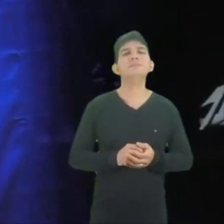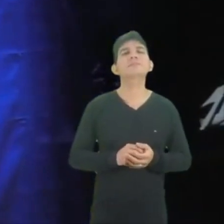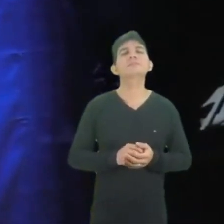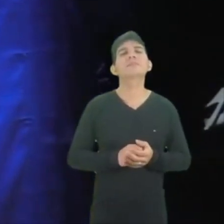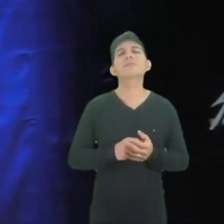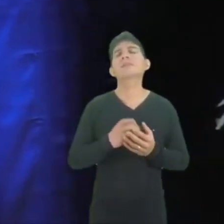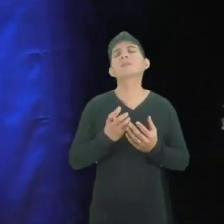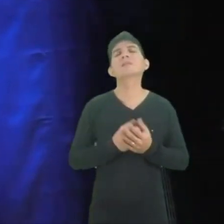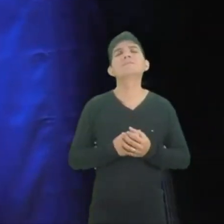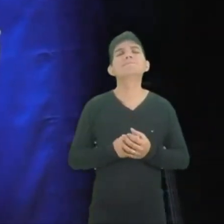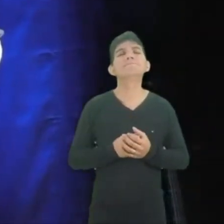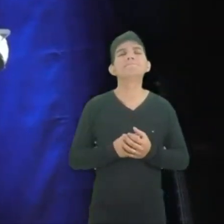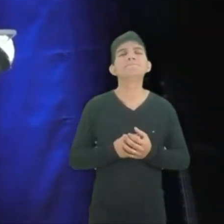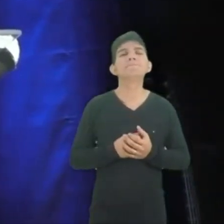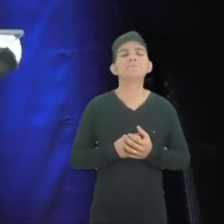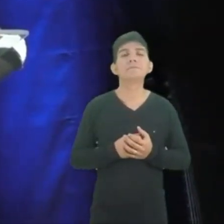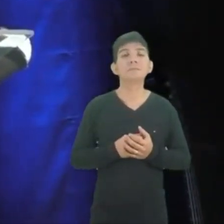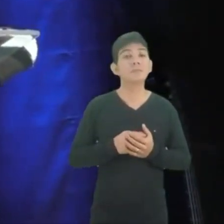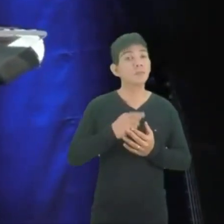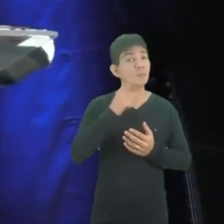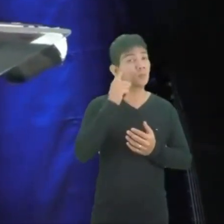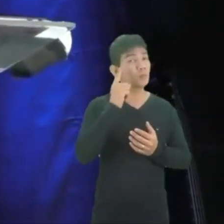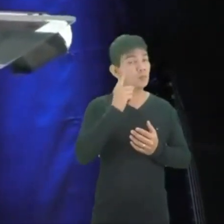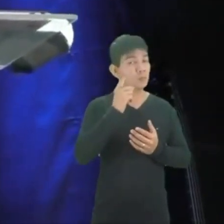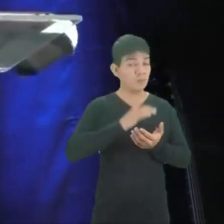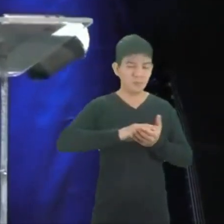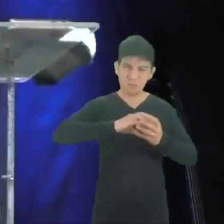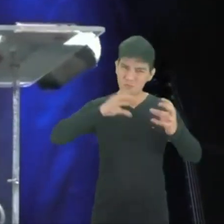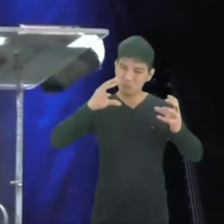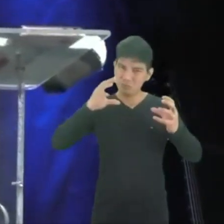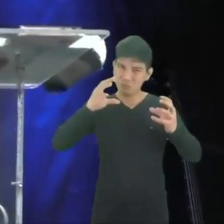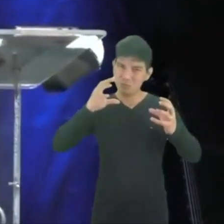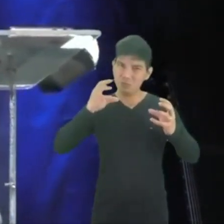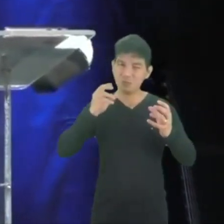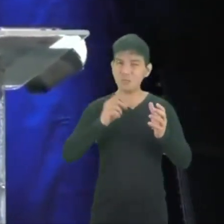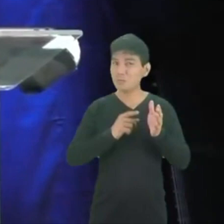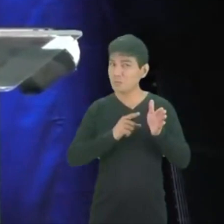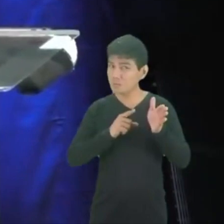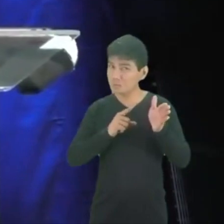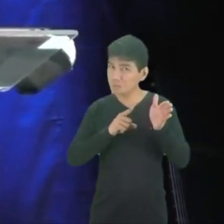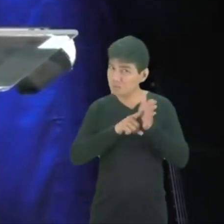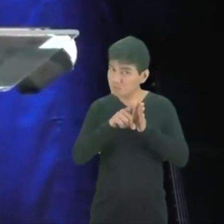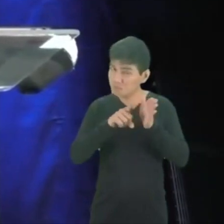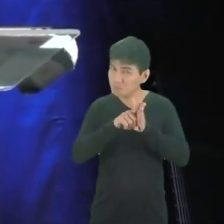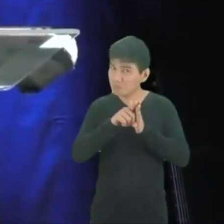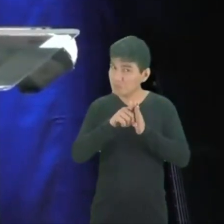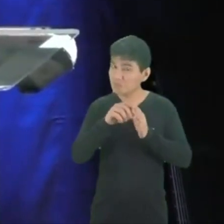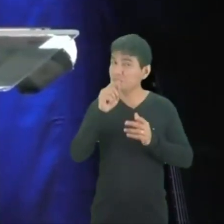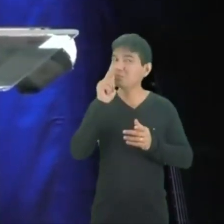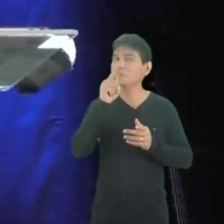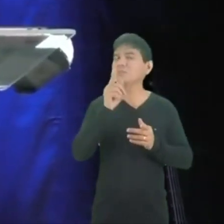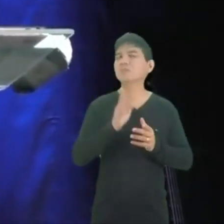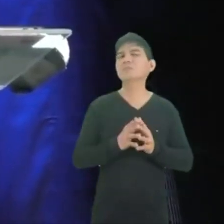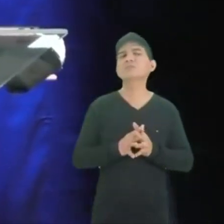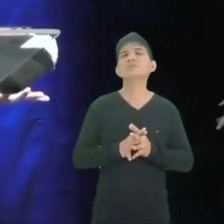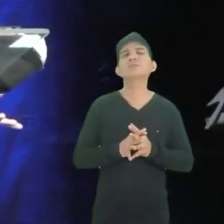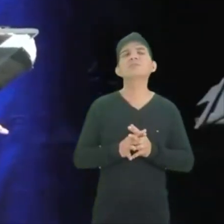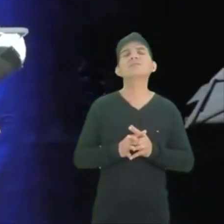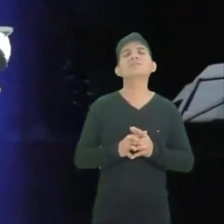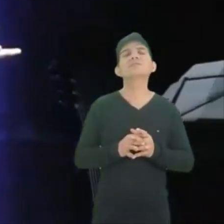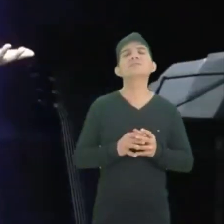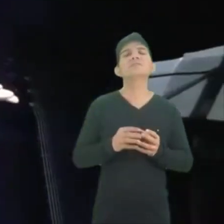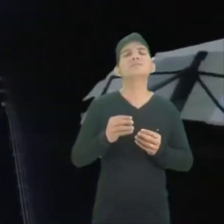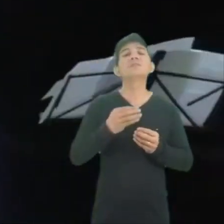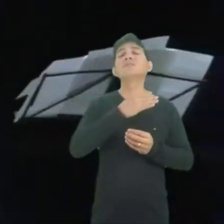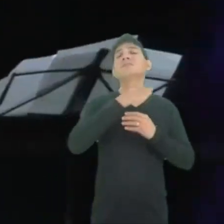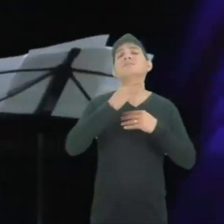E uma das maiores indagações da humanidade é essa, né? Depois que eu morrer, para